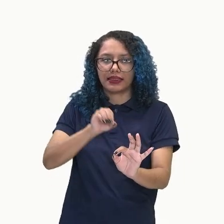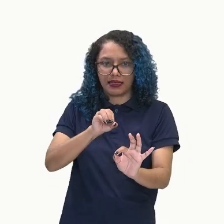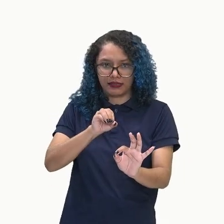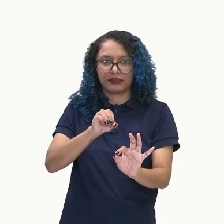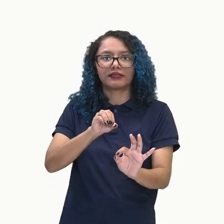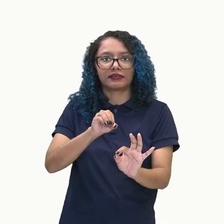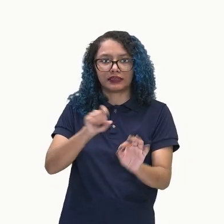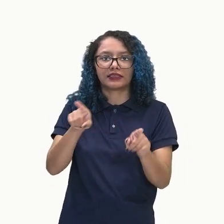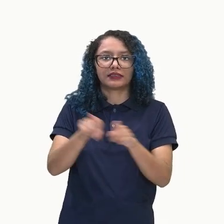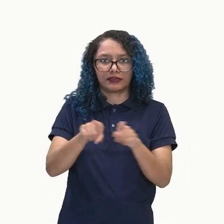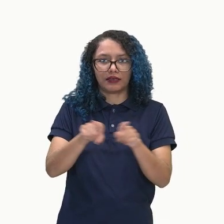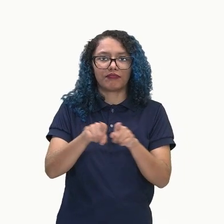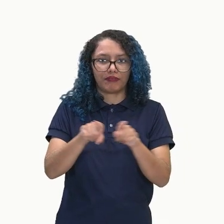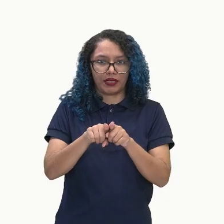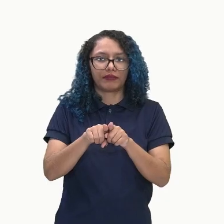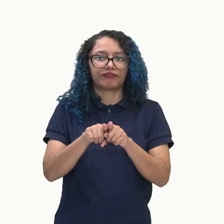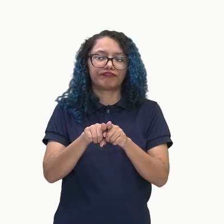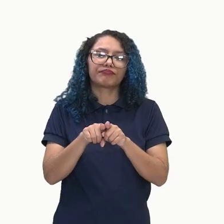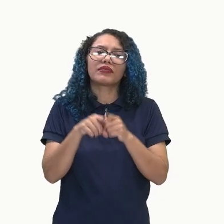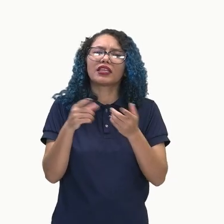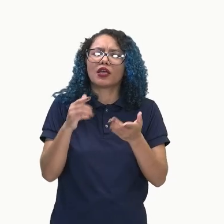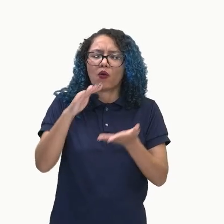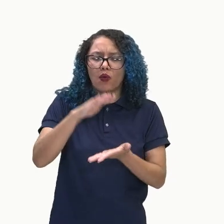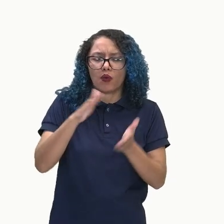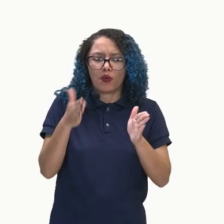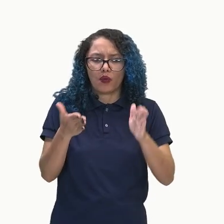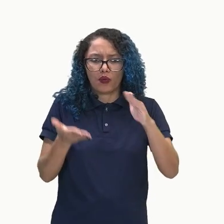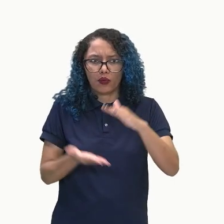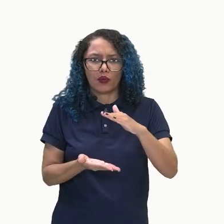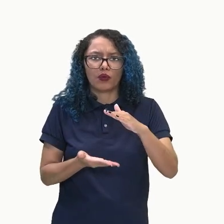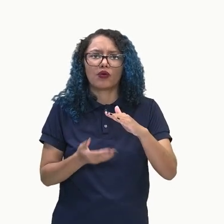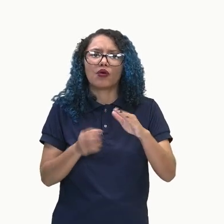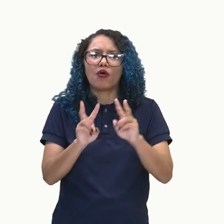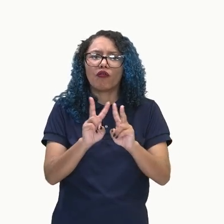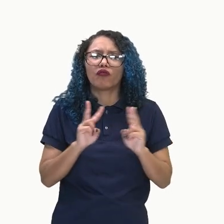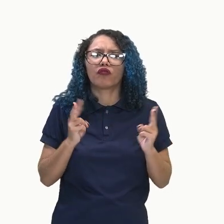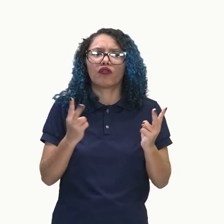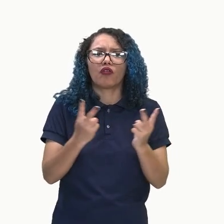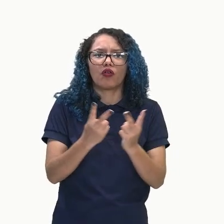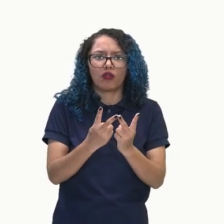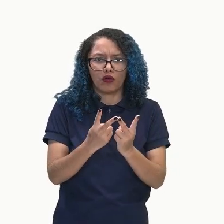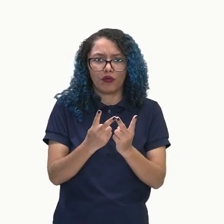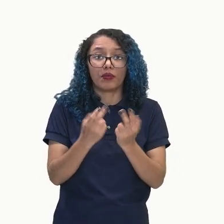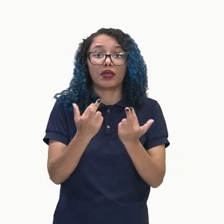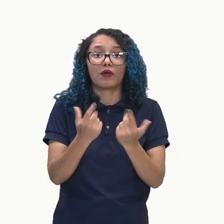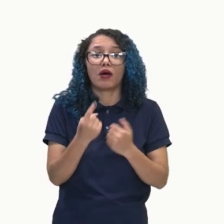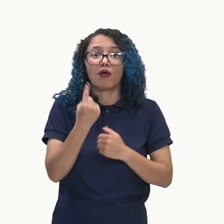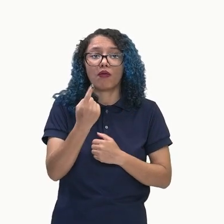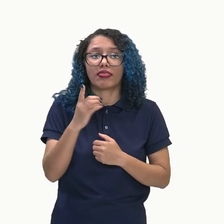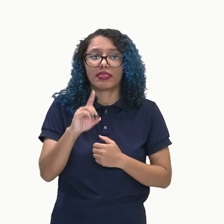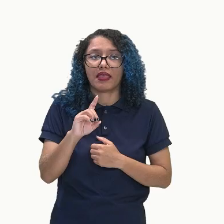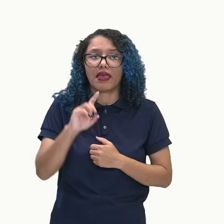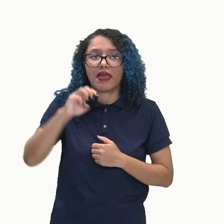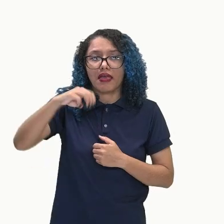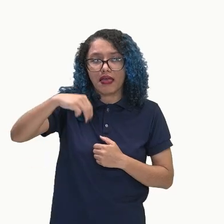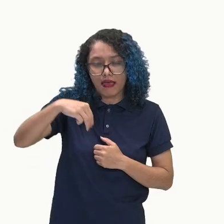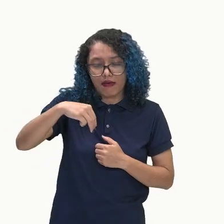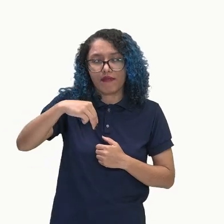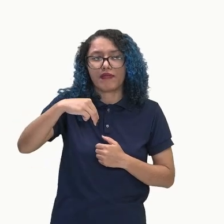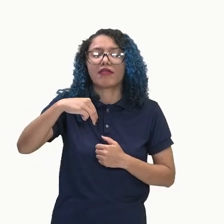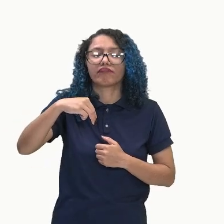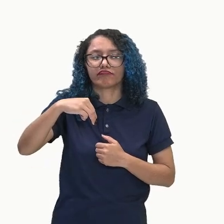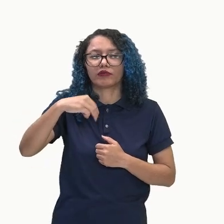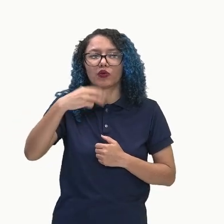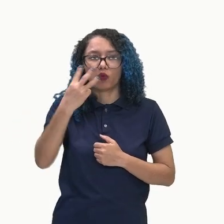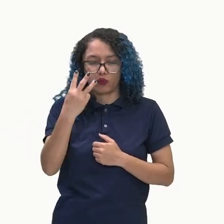profundidade. Esse cubo tem o volume de 1 decímetro cúbico. Tudo bem? Então,